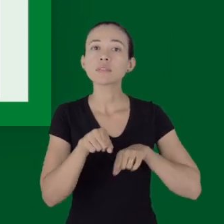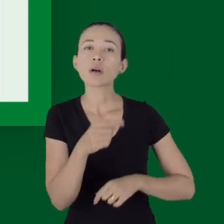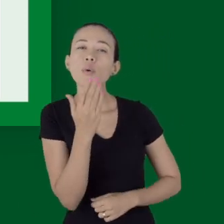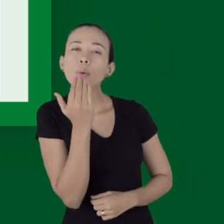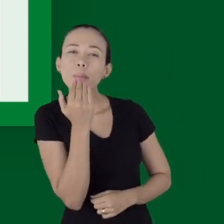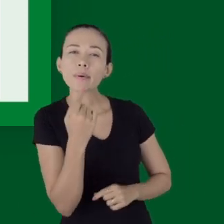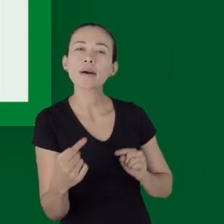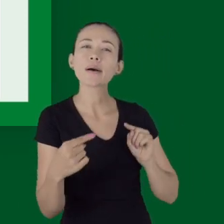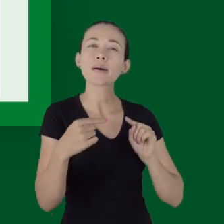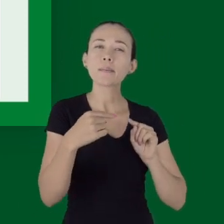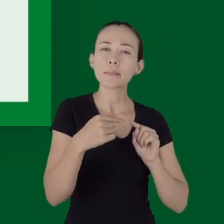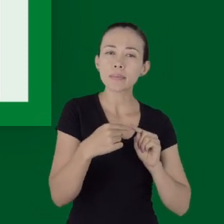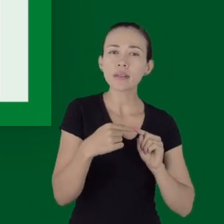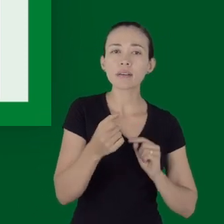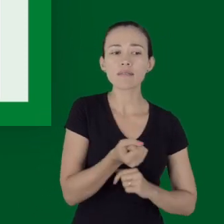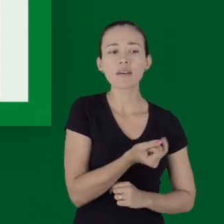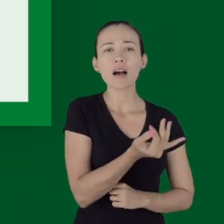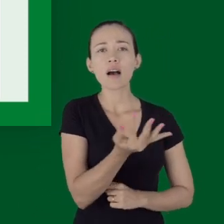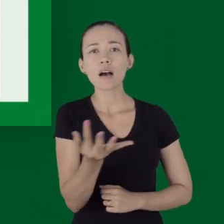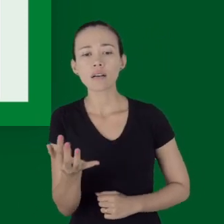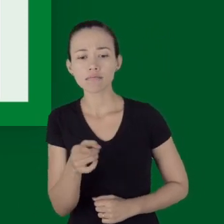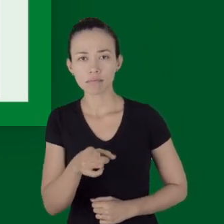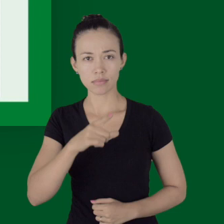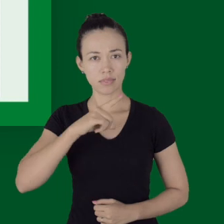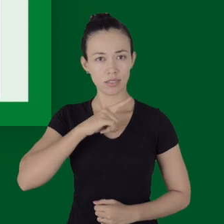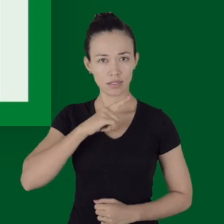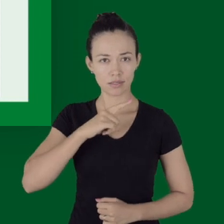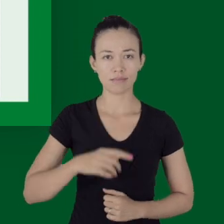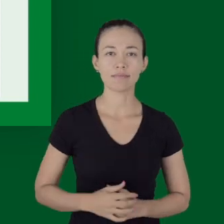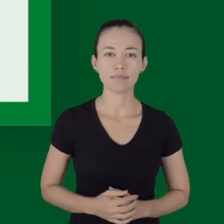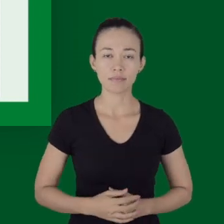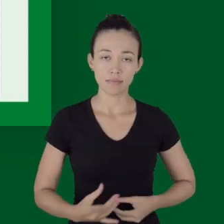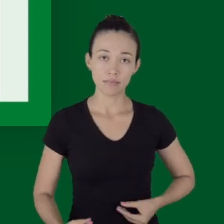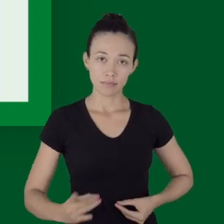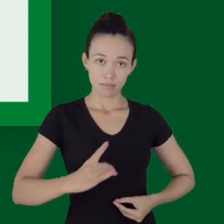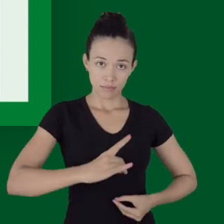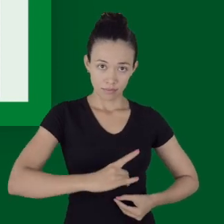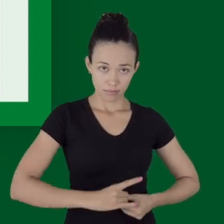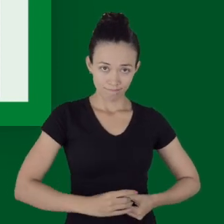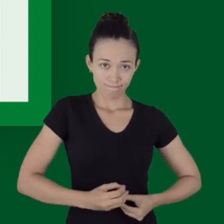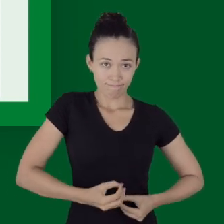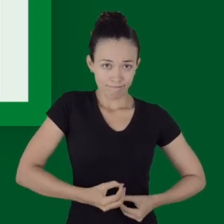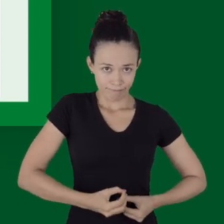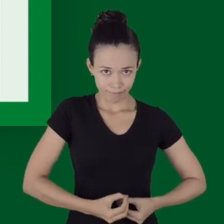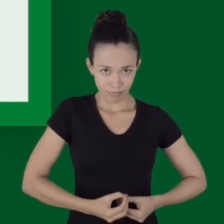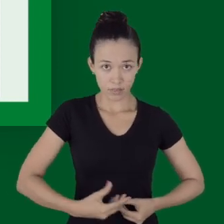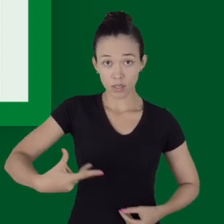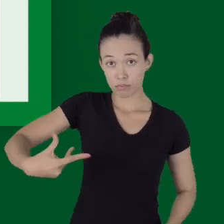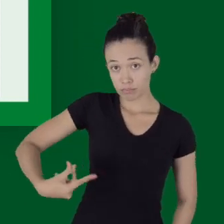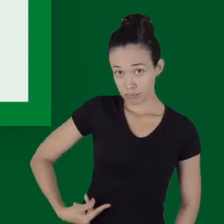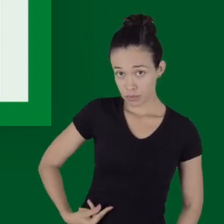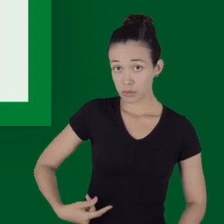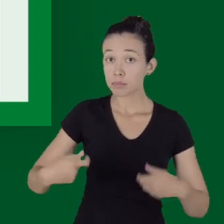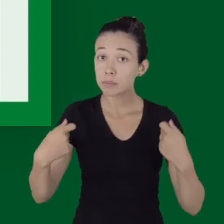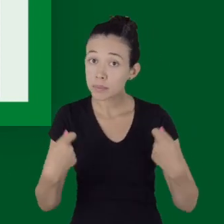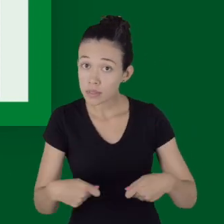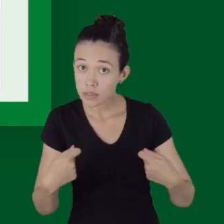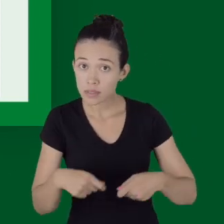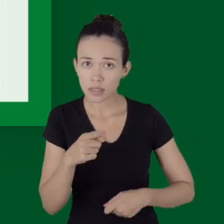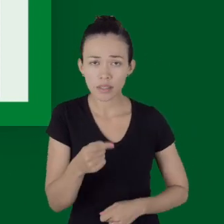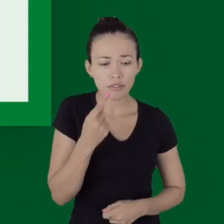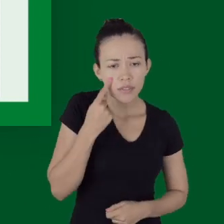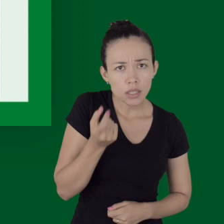resultados da glicemia, ajustar a insulina conforme os resultados, saber quais os alimentos